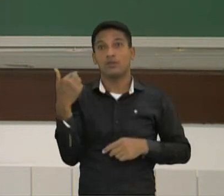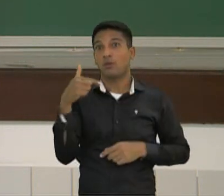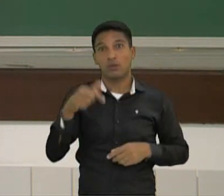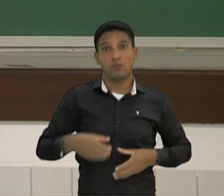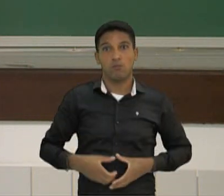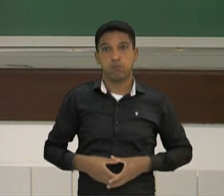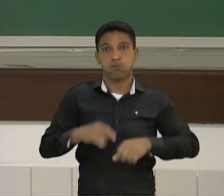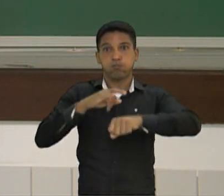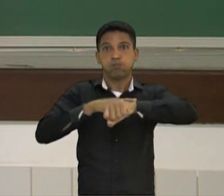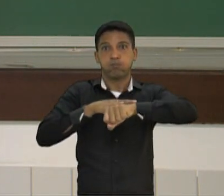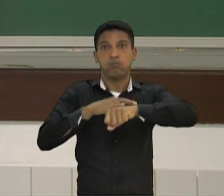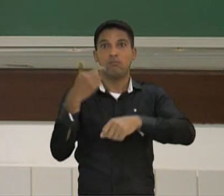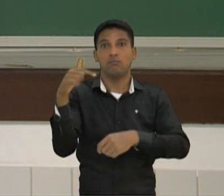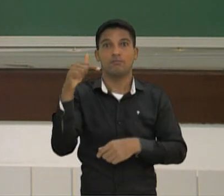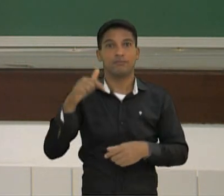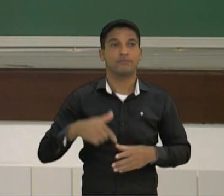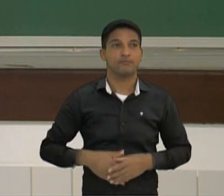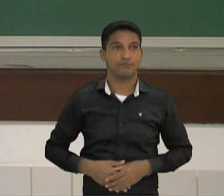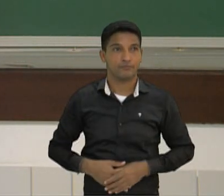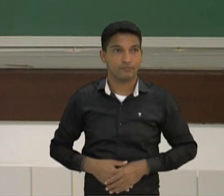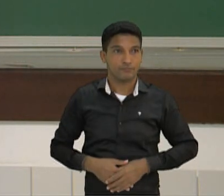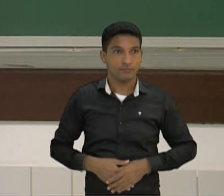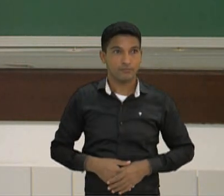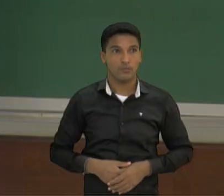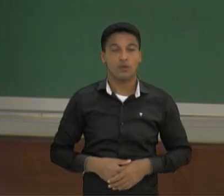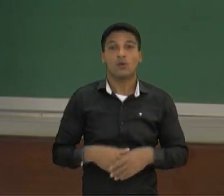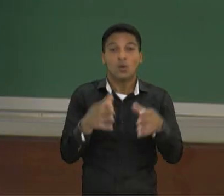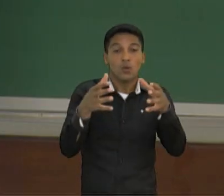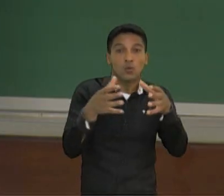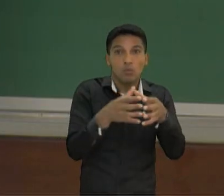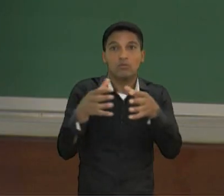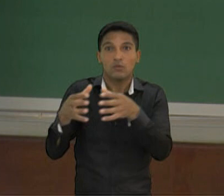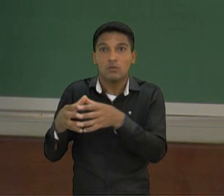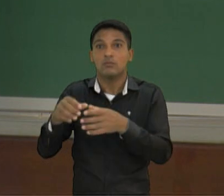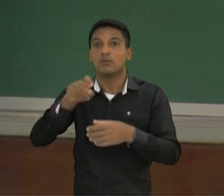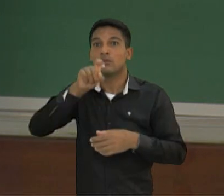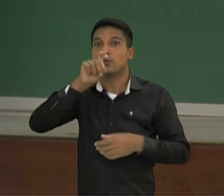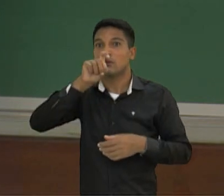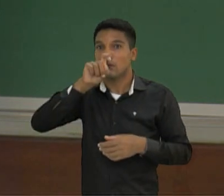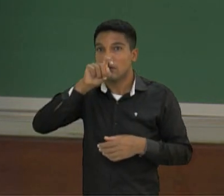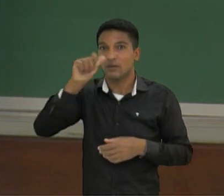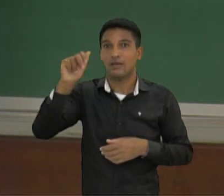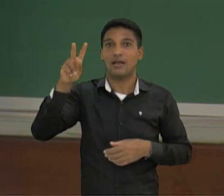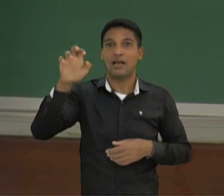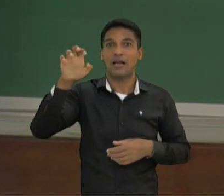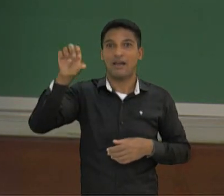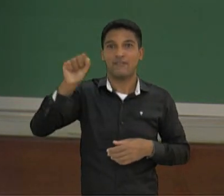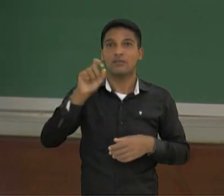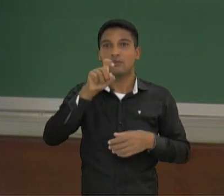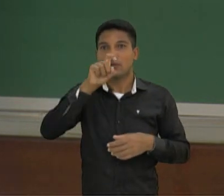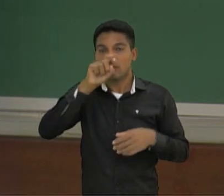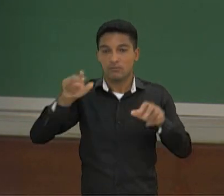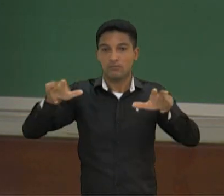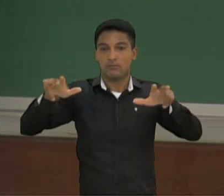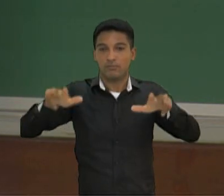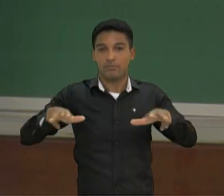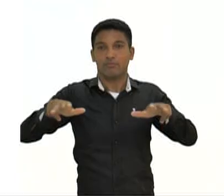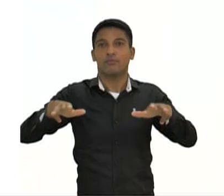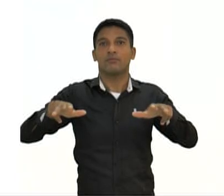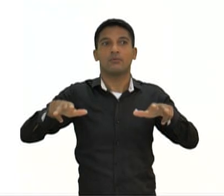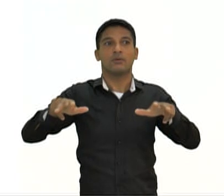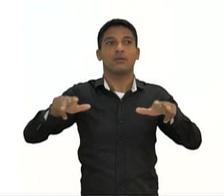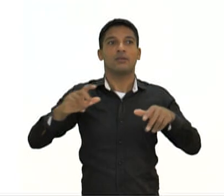nós vamos ter a classificação das aves. Nós vamos dividir as aves em dois grupos. E quais são esses dois grupos?